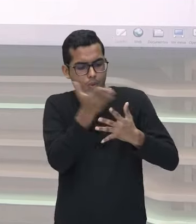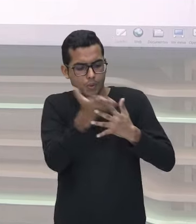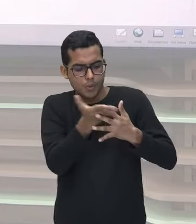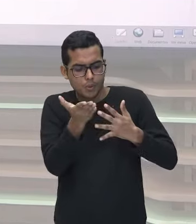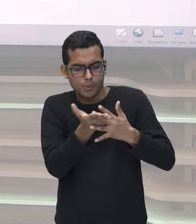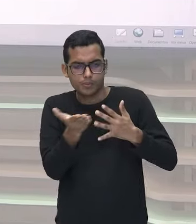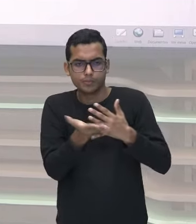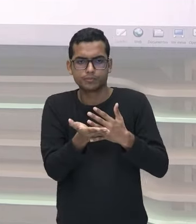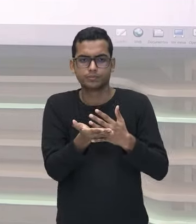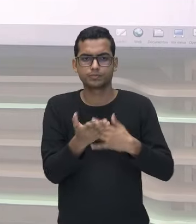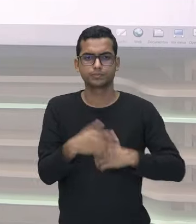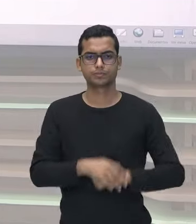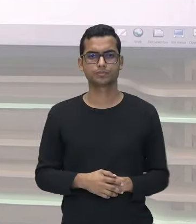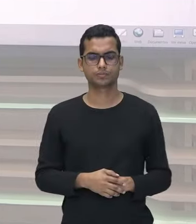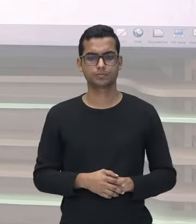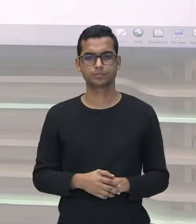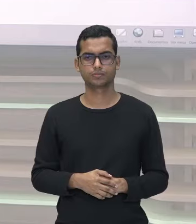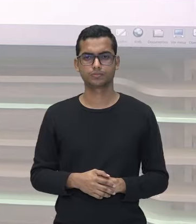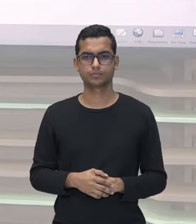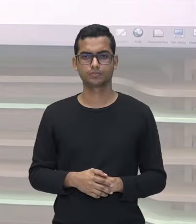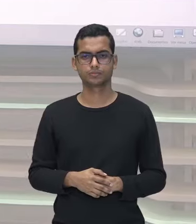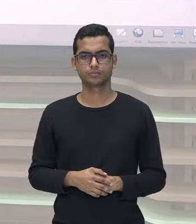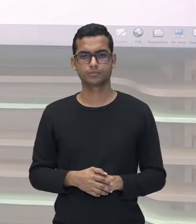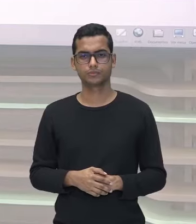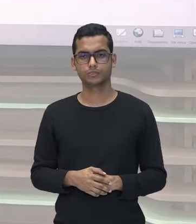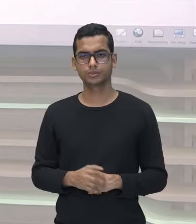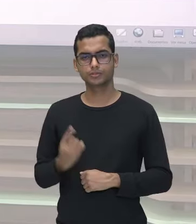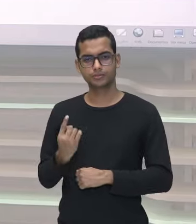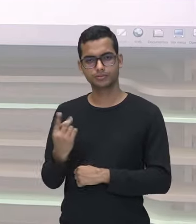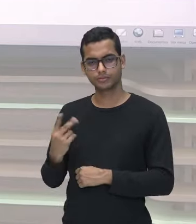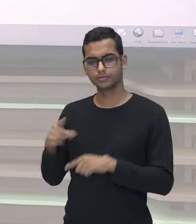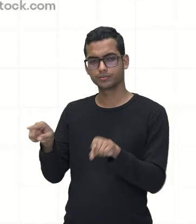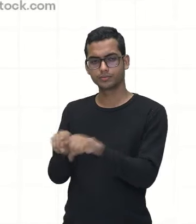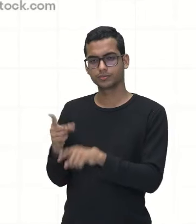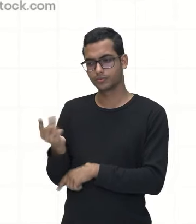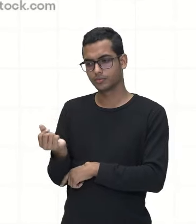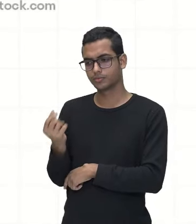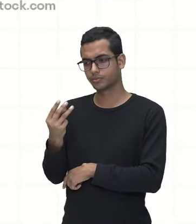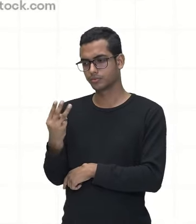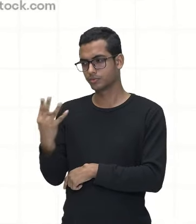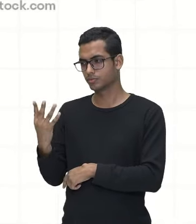bicicleta. No caso aí, 12 parcelas de R$ 34. Vejam só como ficaria.